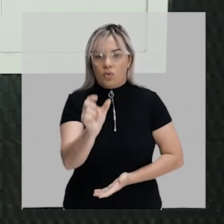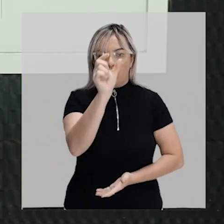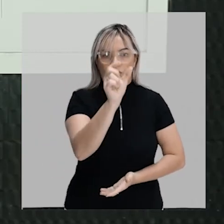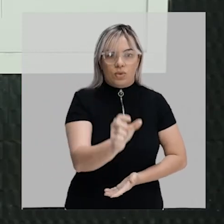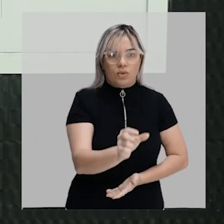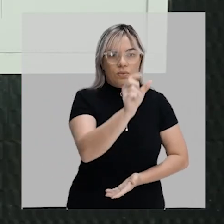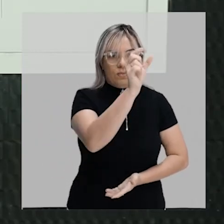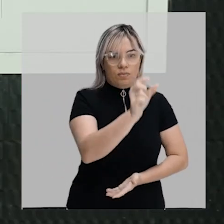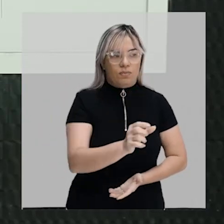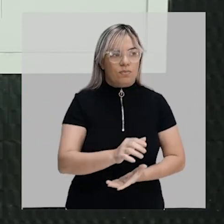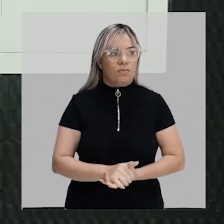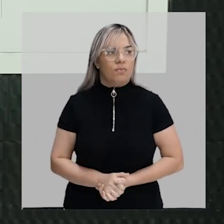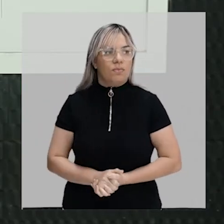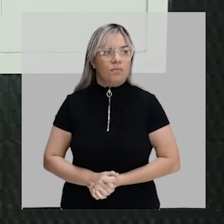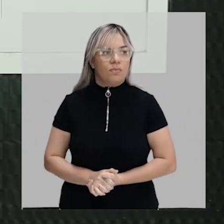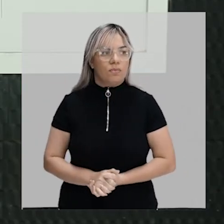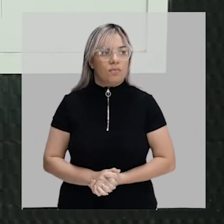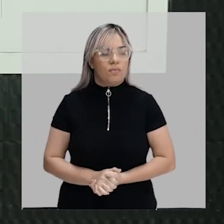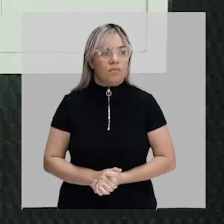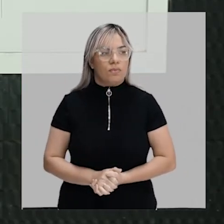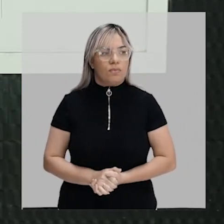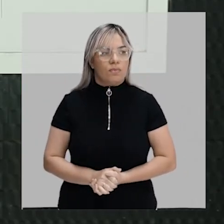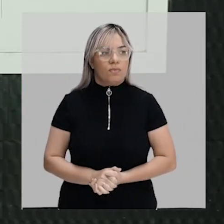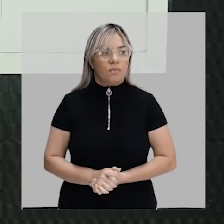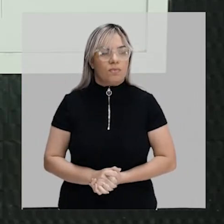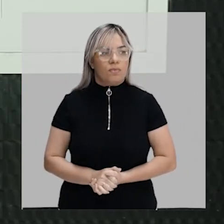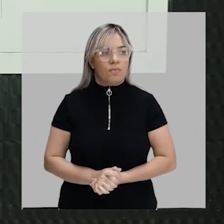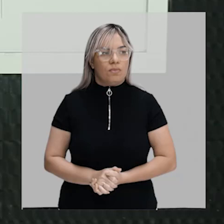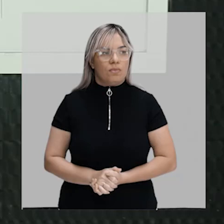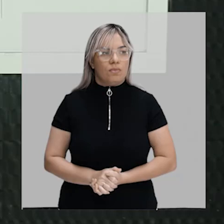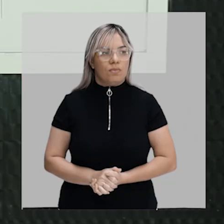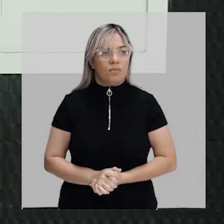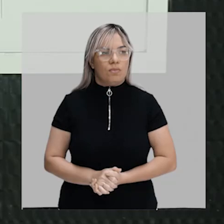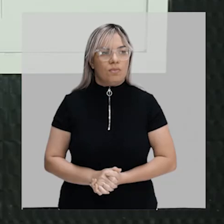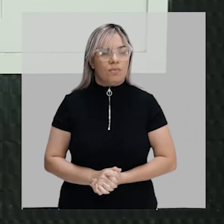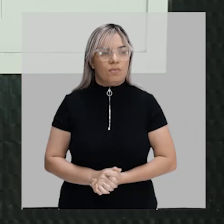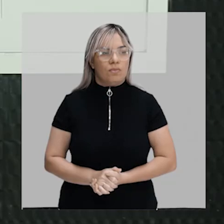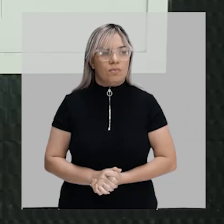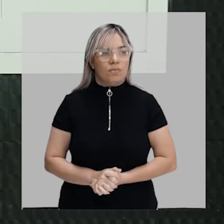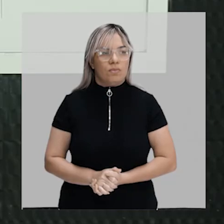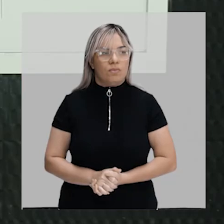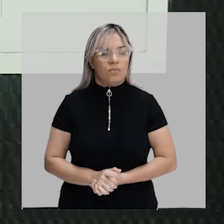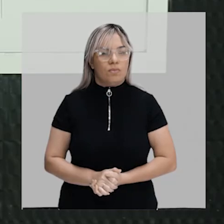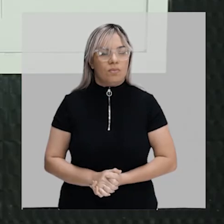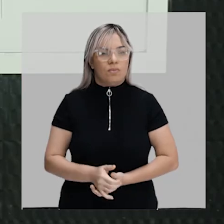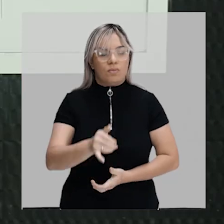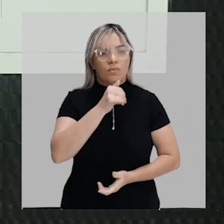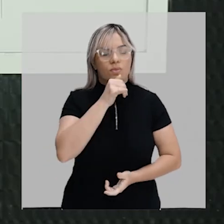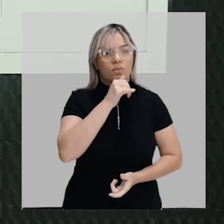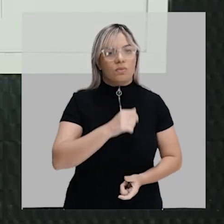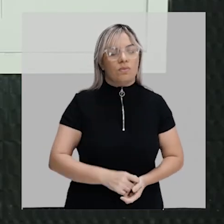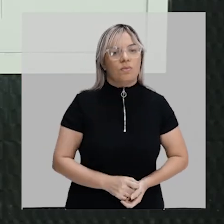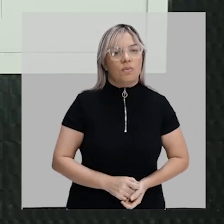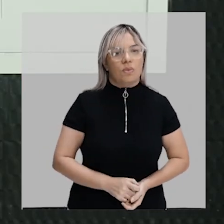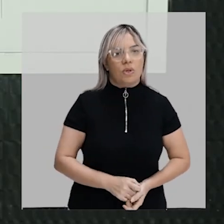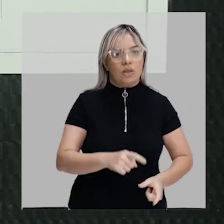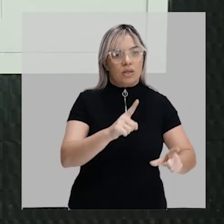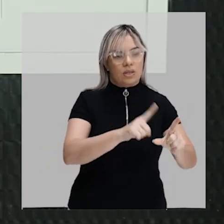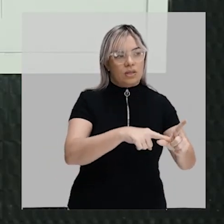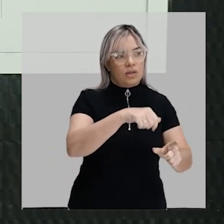formada pelos elementos menos um pato 31 e 7